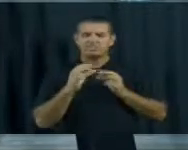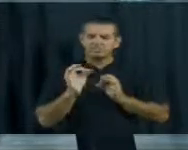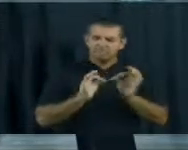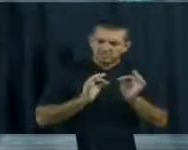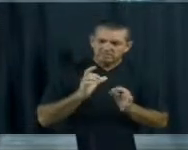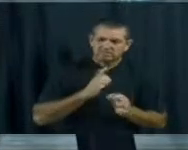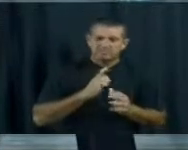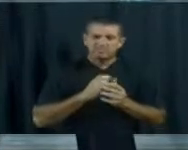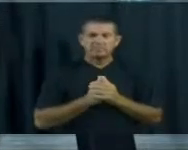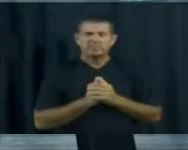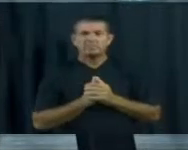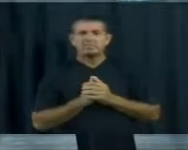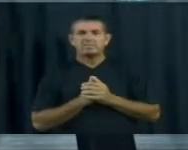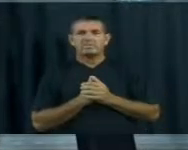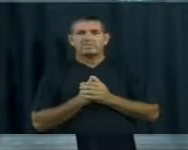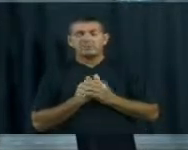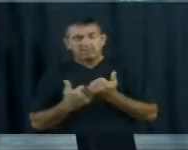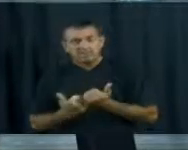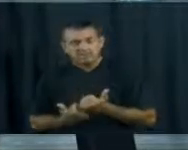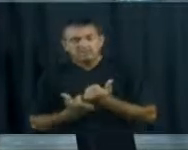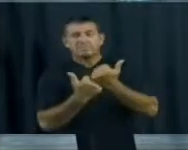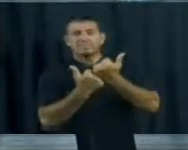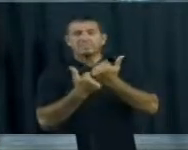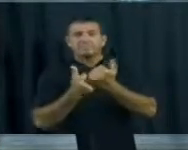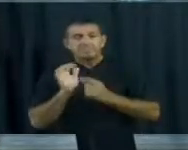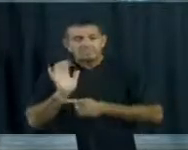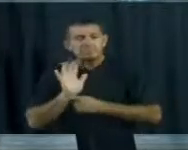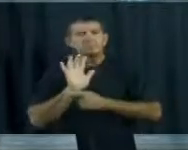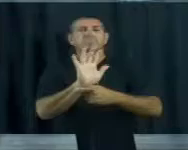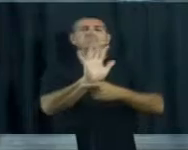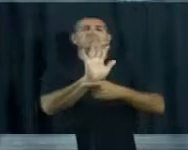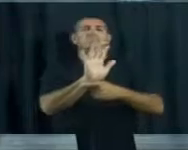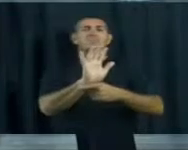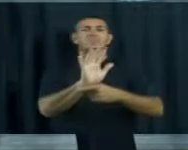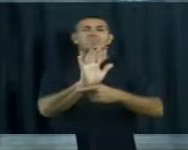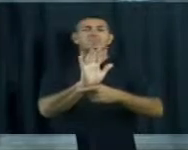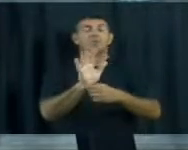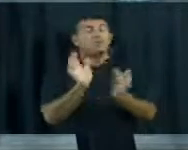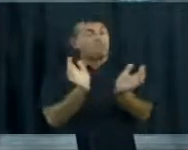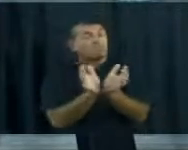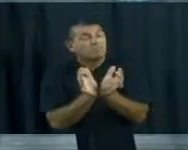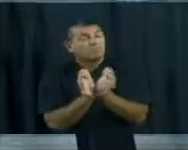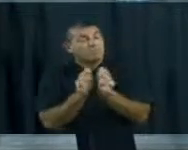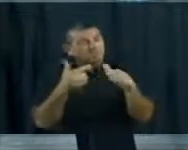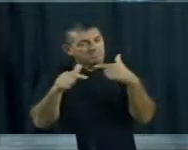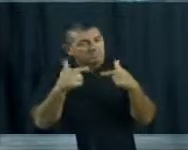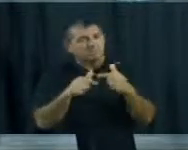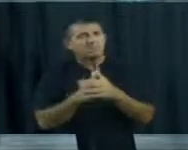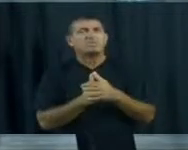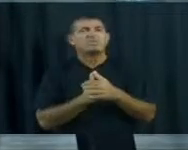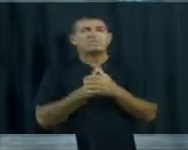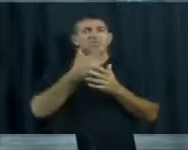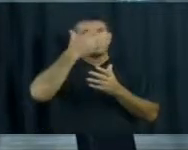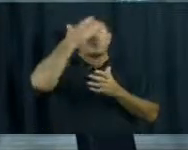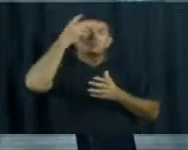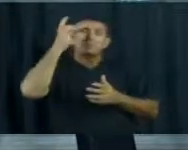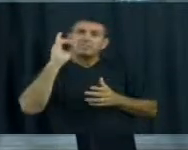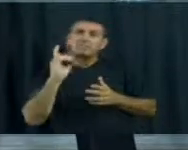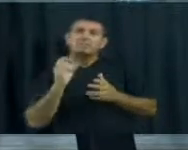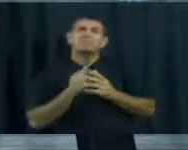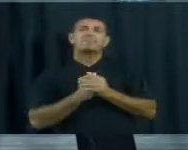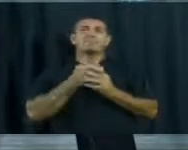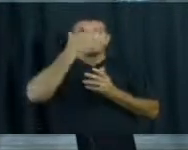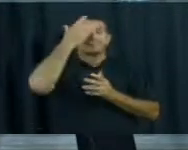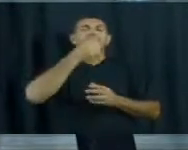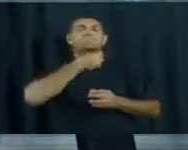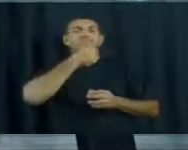projeto referente a essa questão de subsídios para dar para auxílio a essas entidades que trabalham e focam realmente na